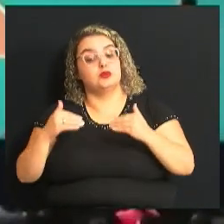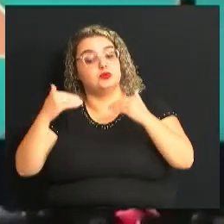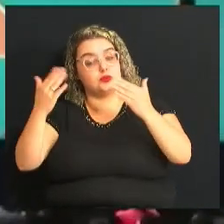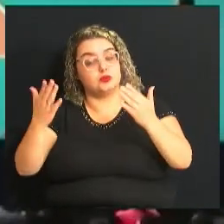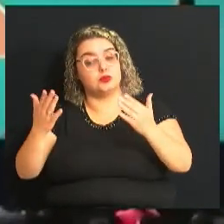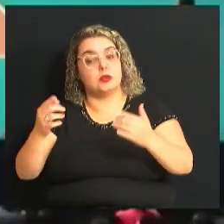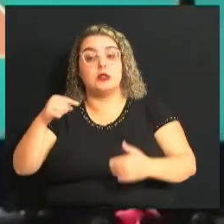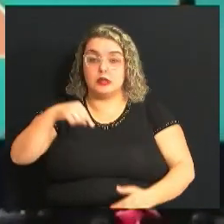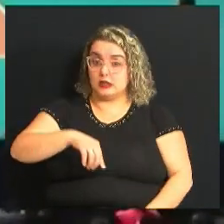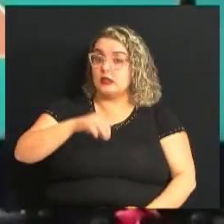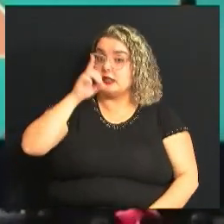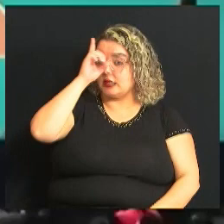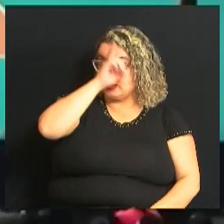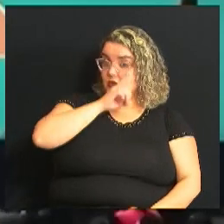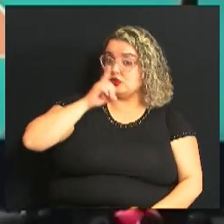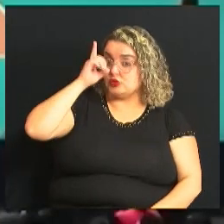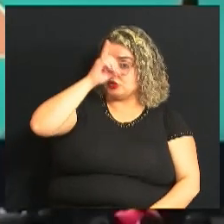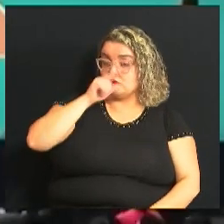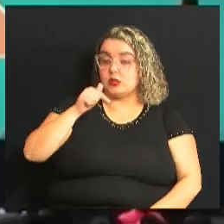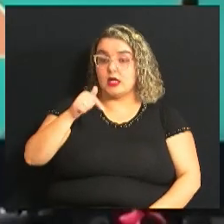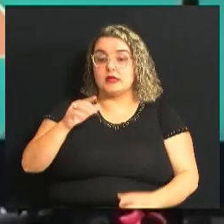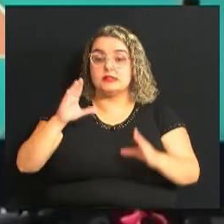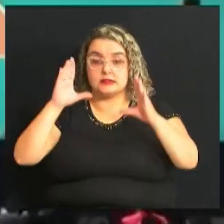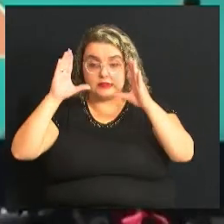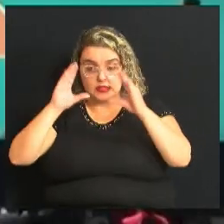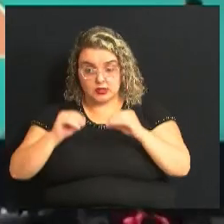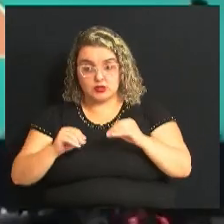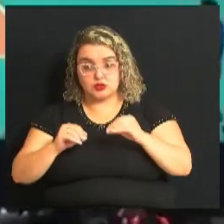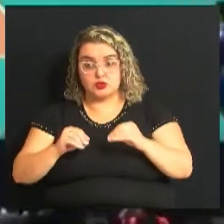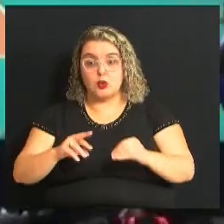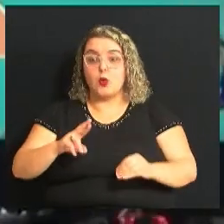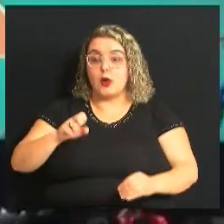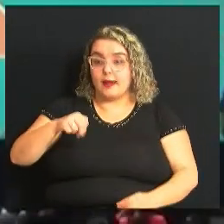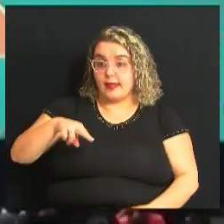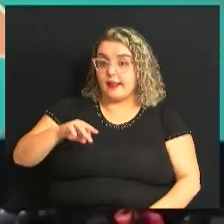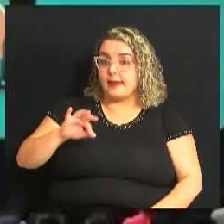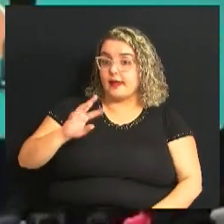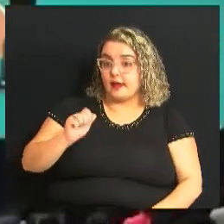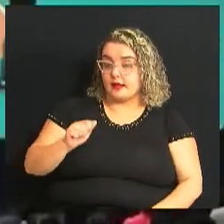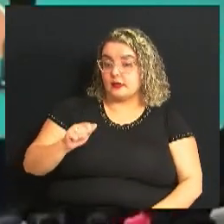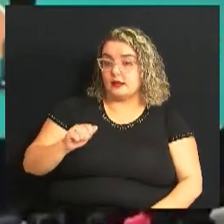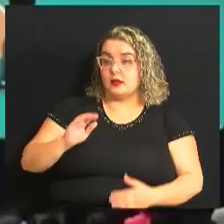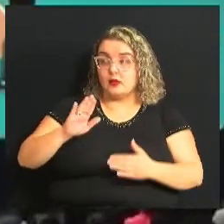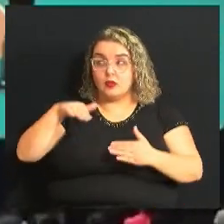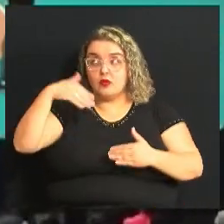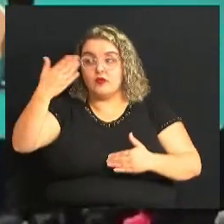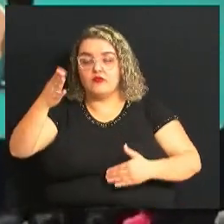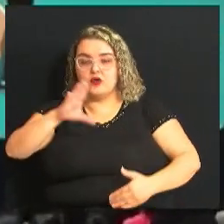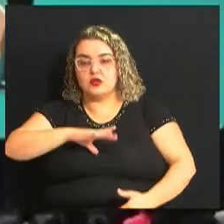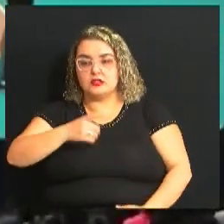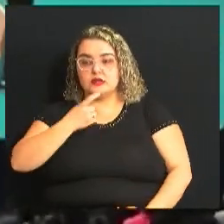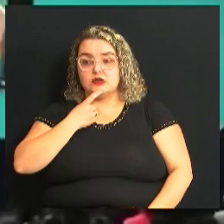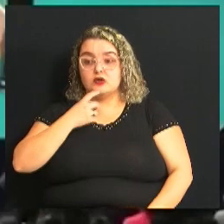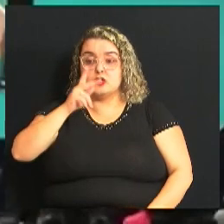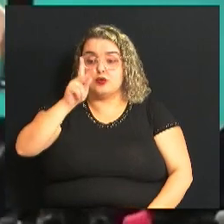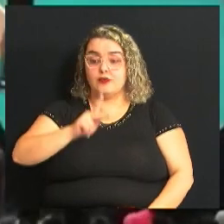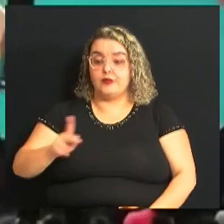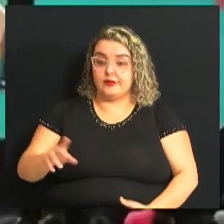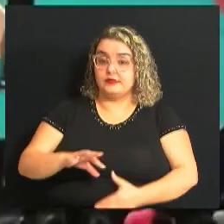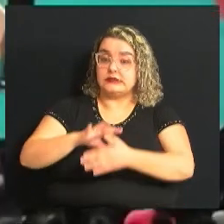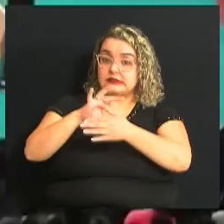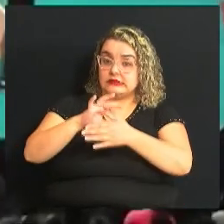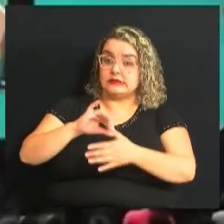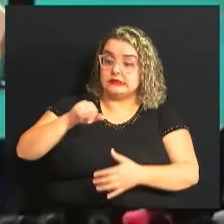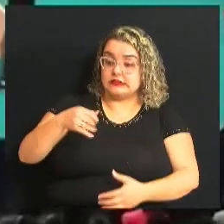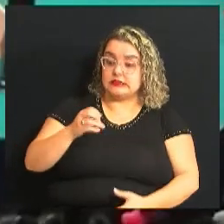neste domingo, às 7 horas da noite, o Renata enfrenta fora de casa o vice-líder São José,